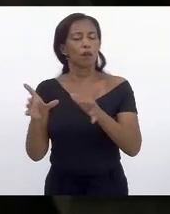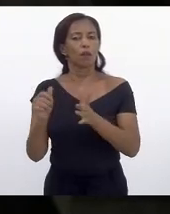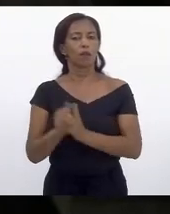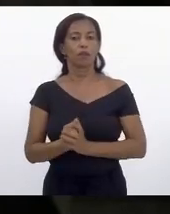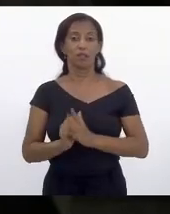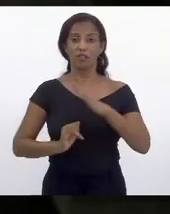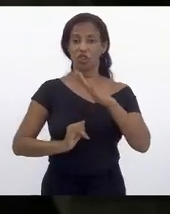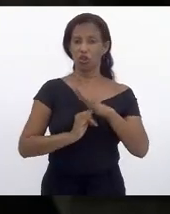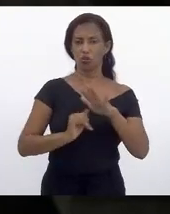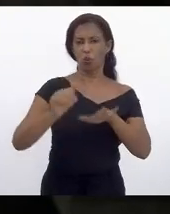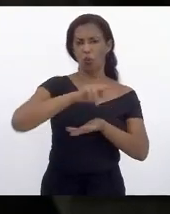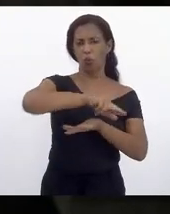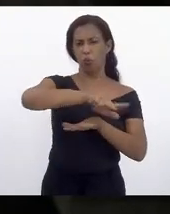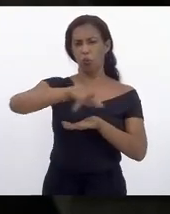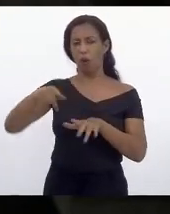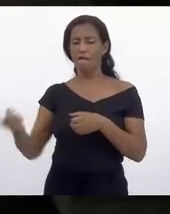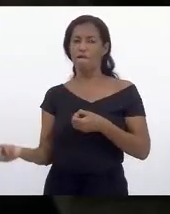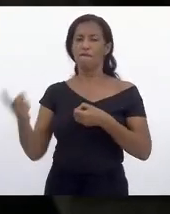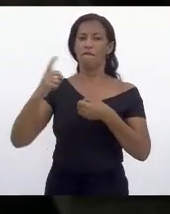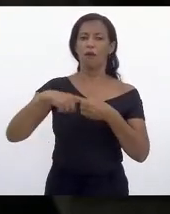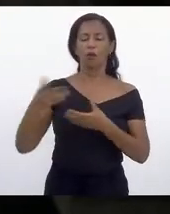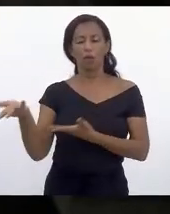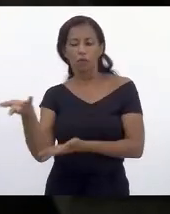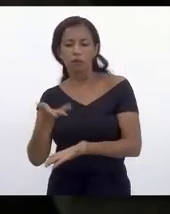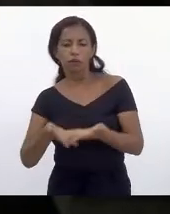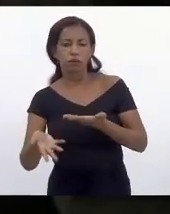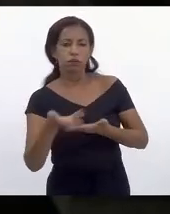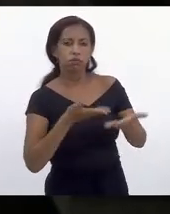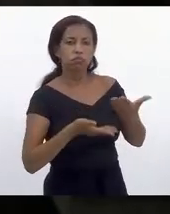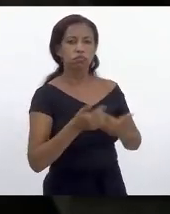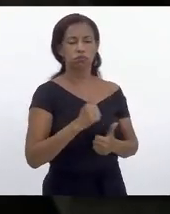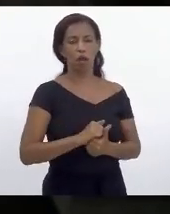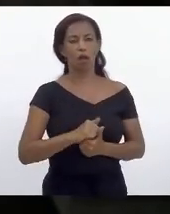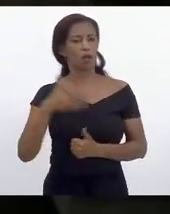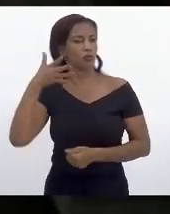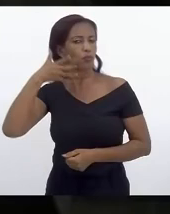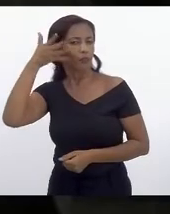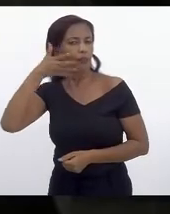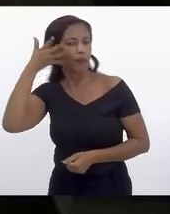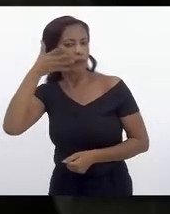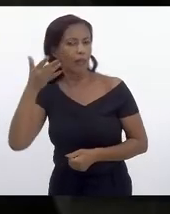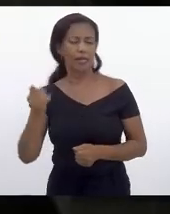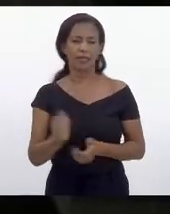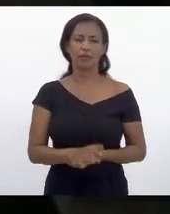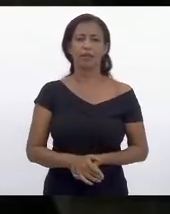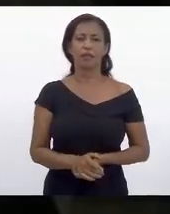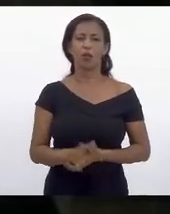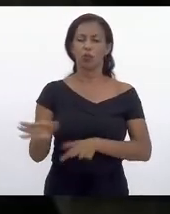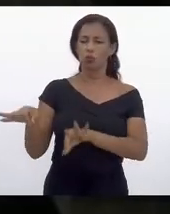instituições. Retomar os processos participativos, as conferências, enfim,